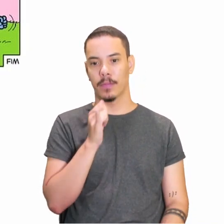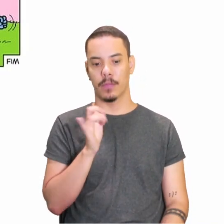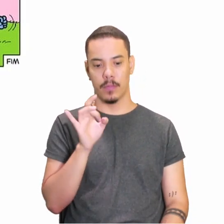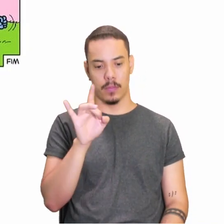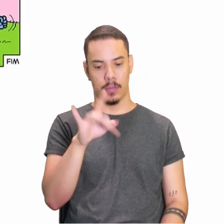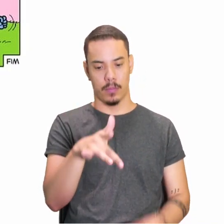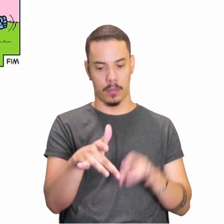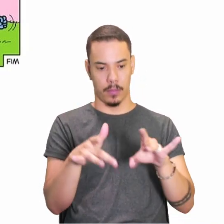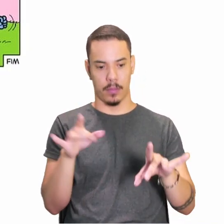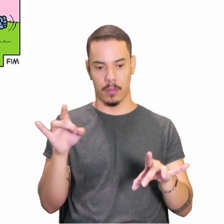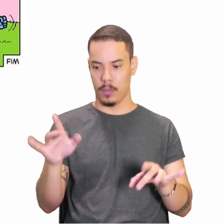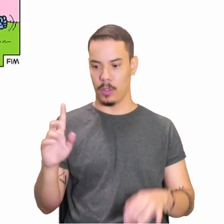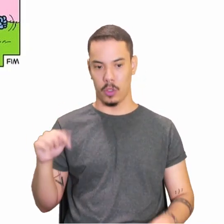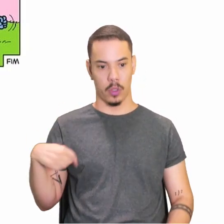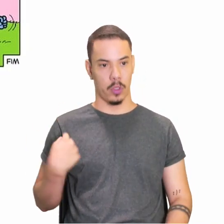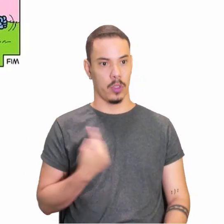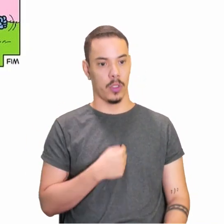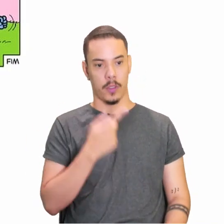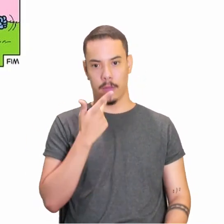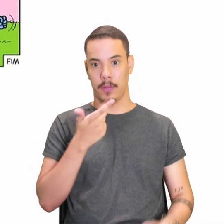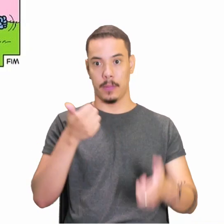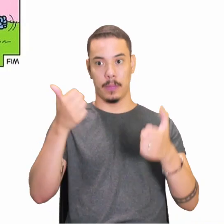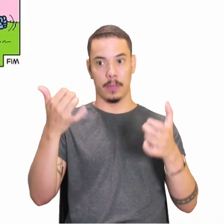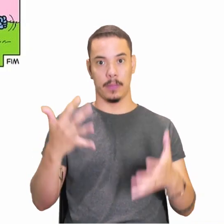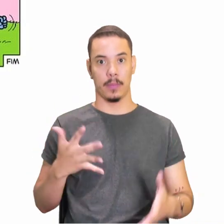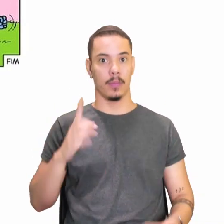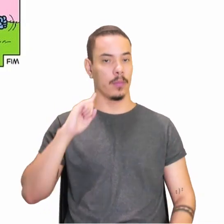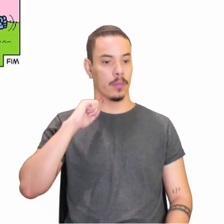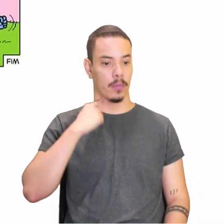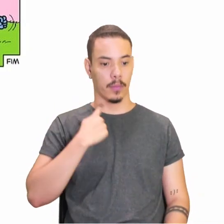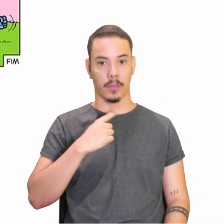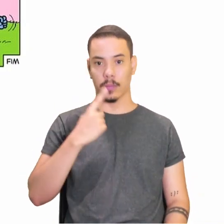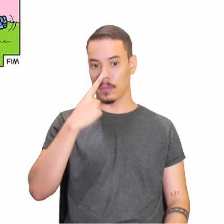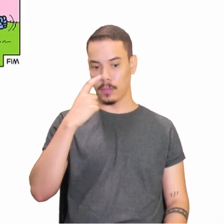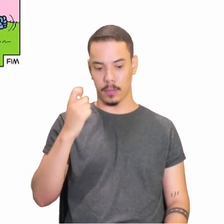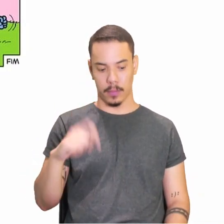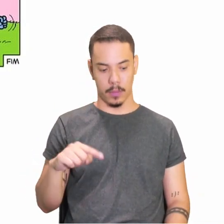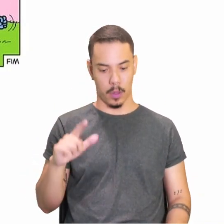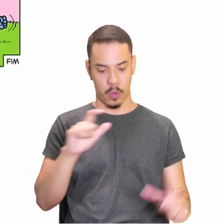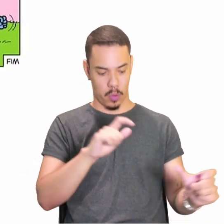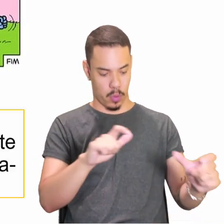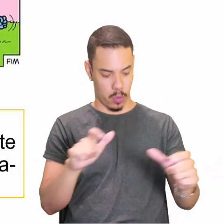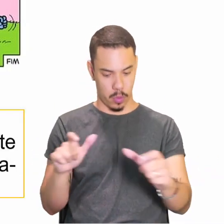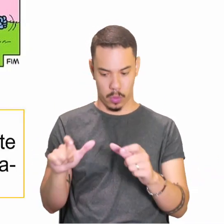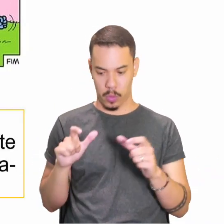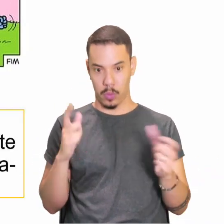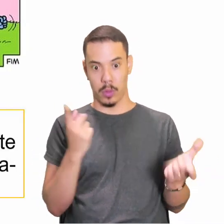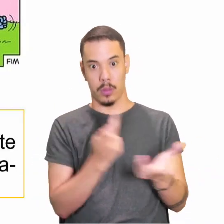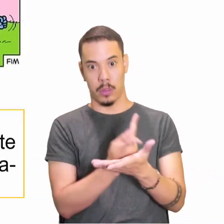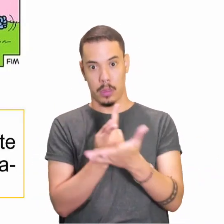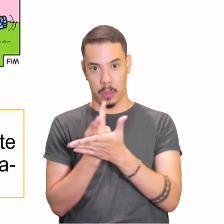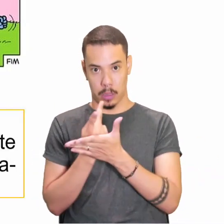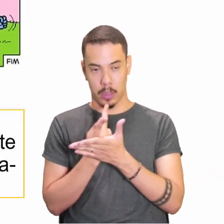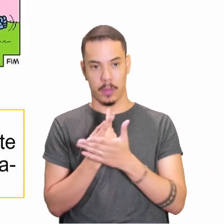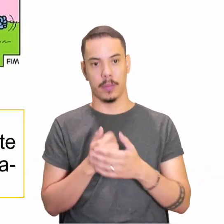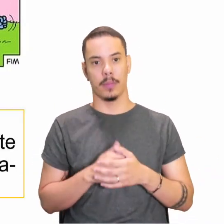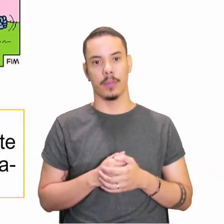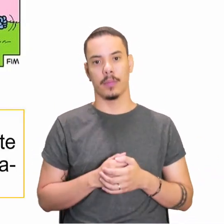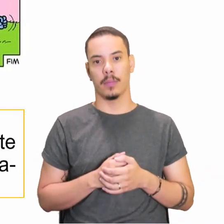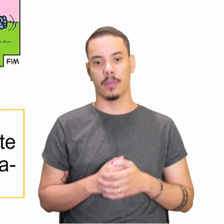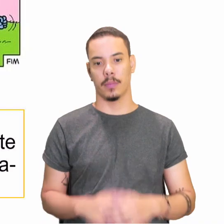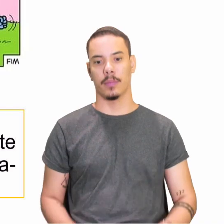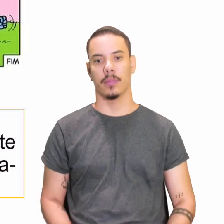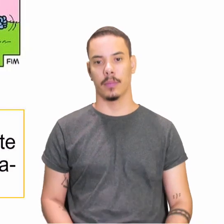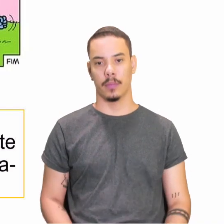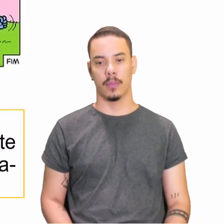depositando, né, o que a gente fala de lixo em lugares errados, né? Bom, aqui falando desse